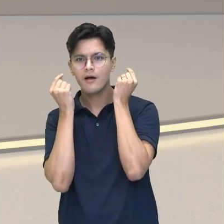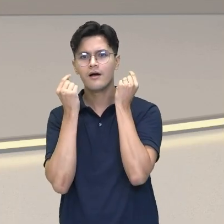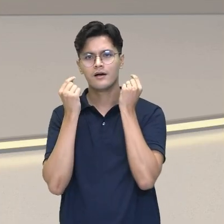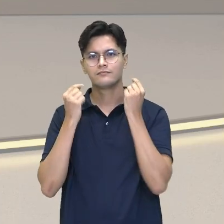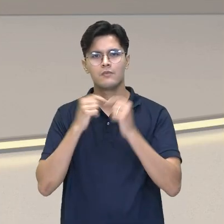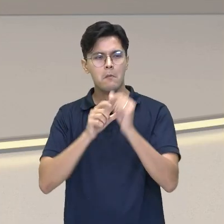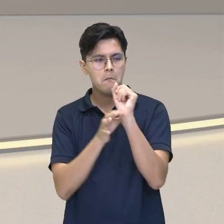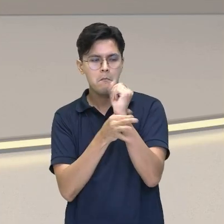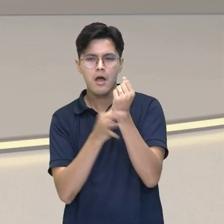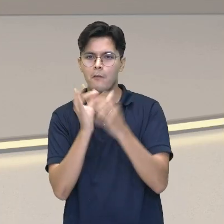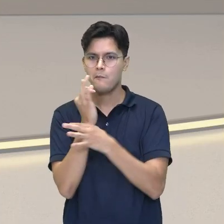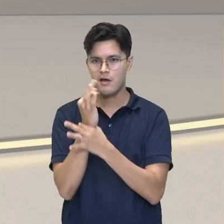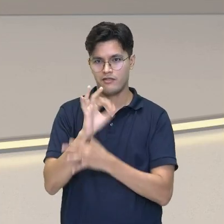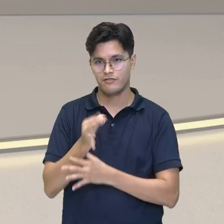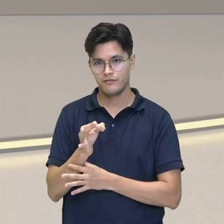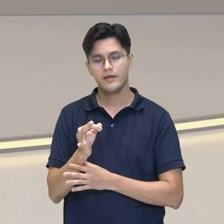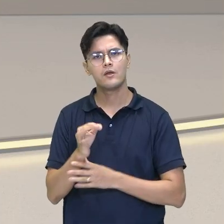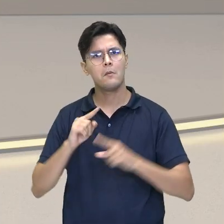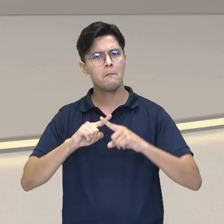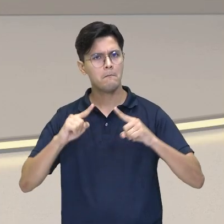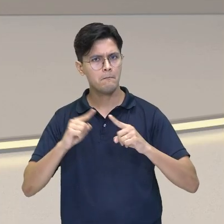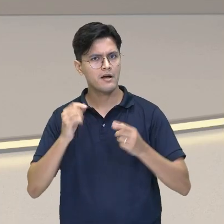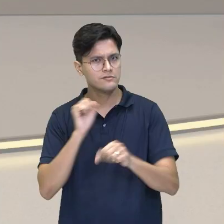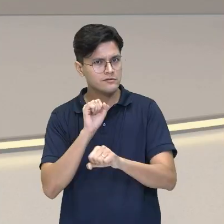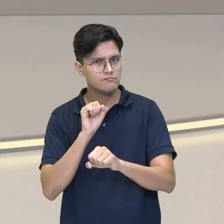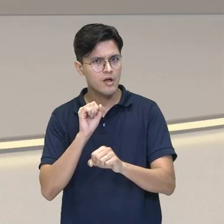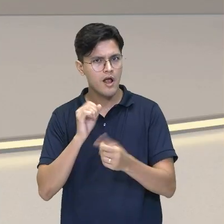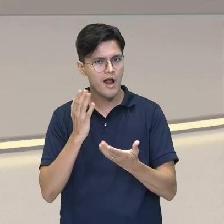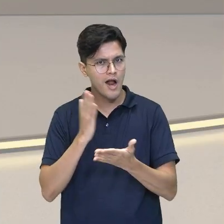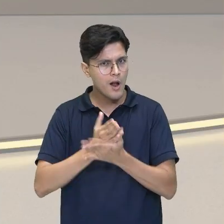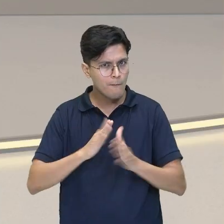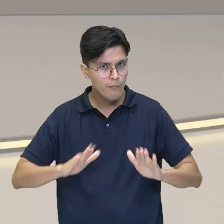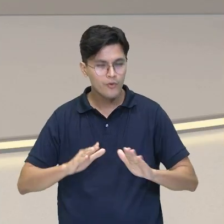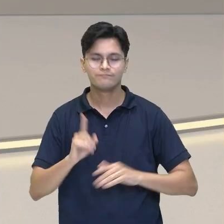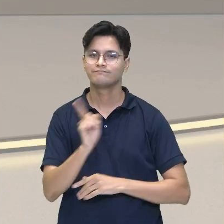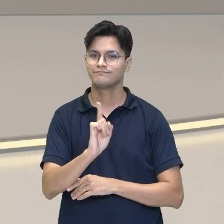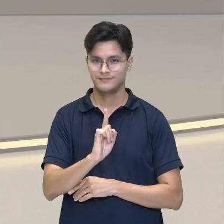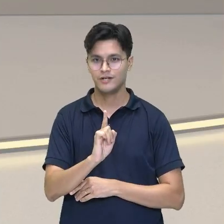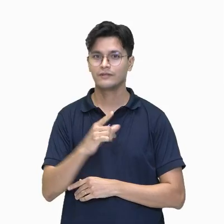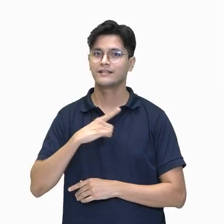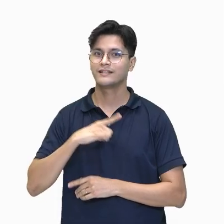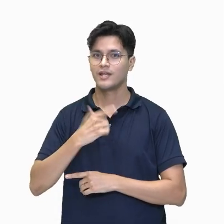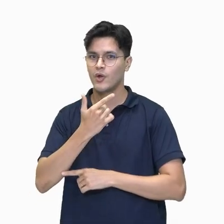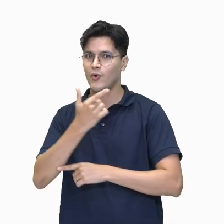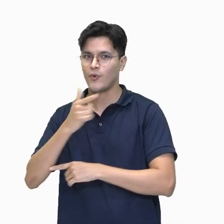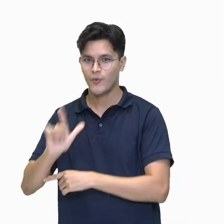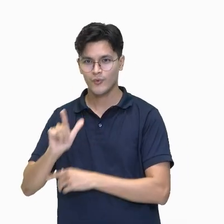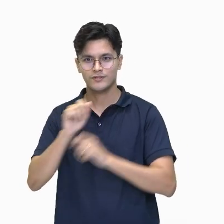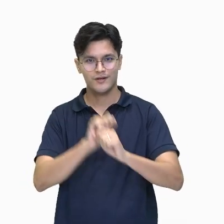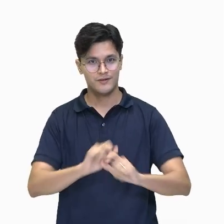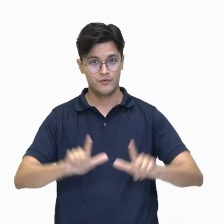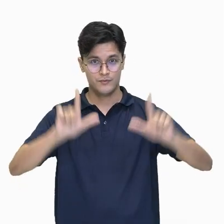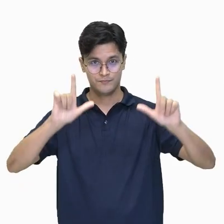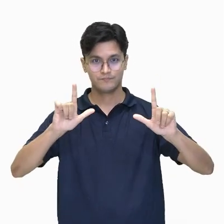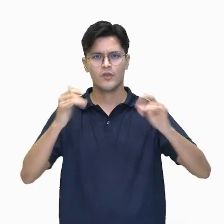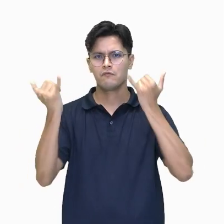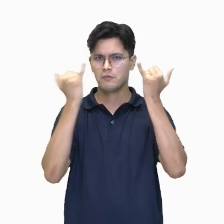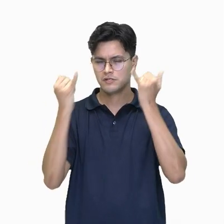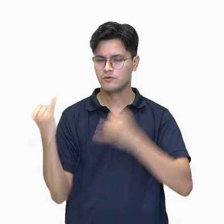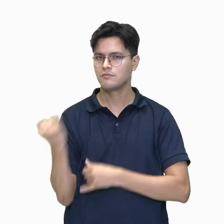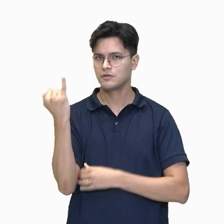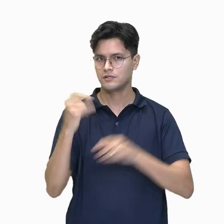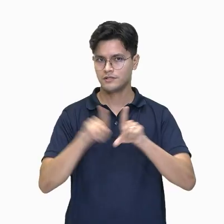Tem outros exemplos também de vetores que são bastante interessantes e contribuem para a sustentabilidade. Acompanha na cartela aqui comigo. Manejo